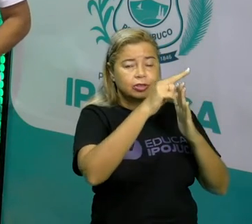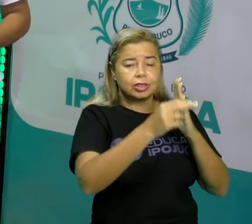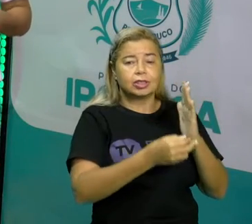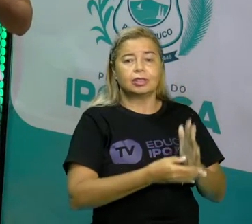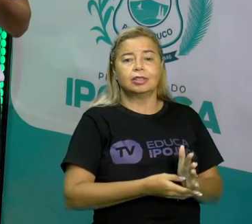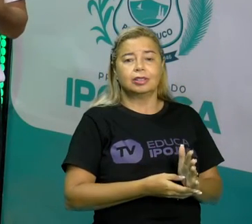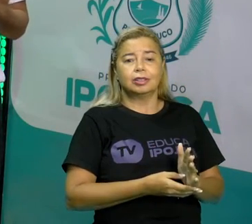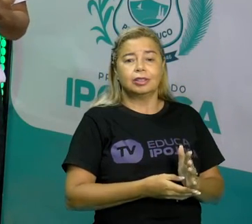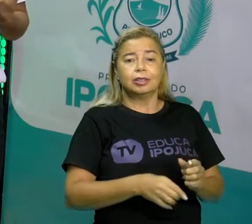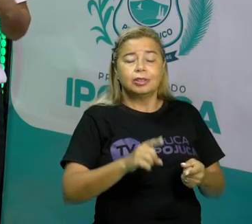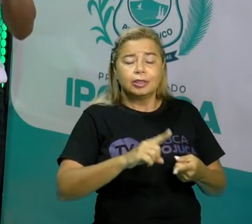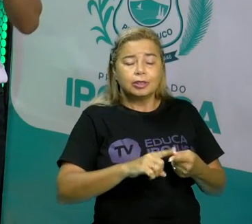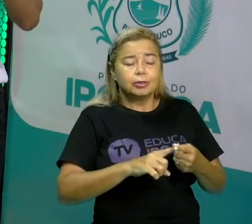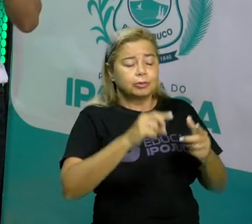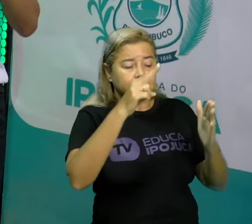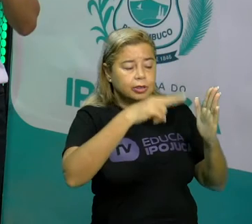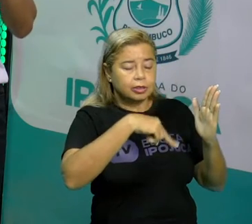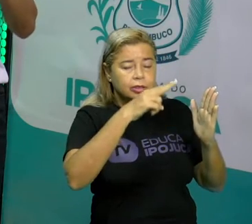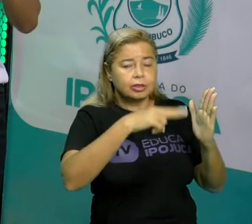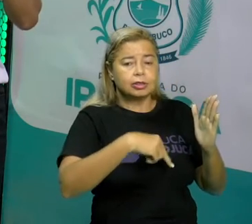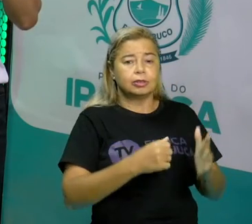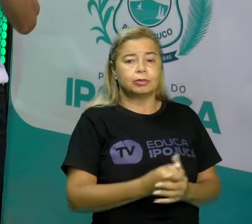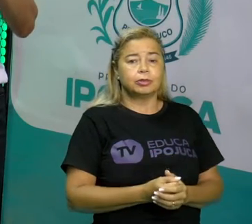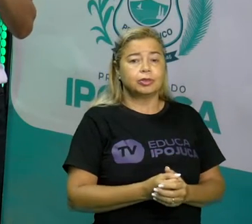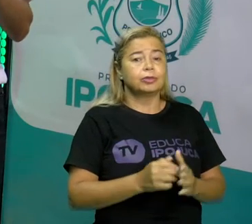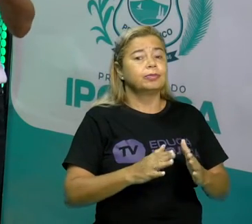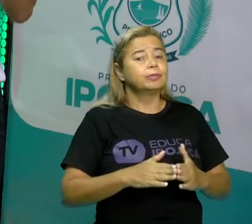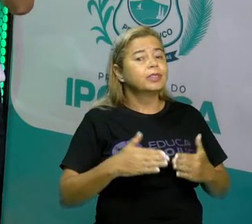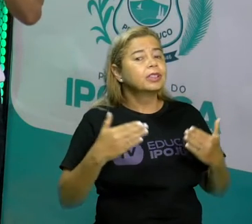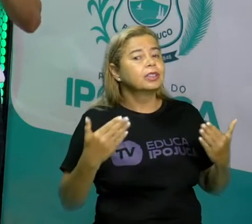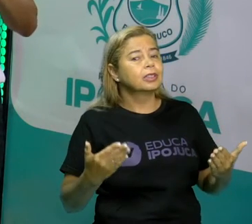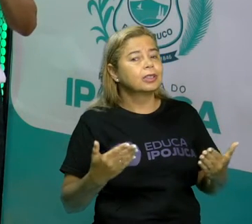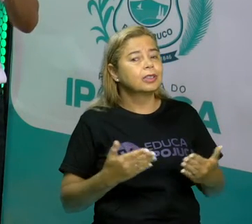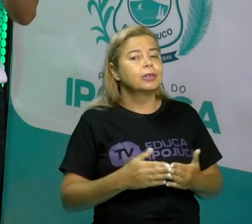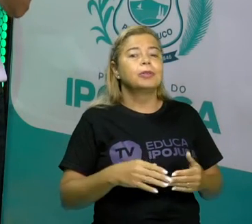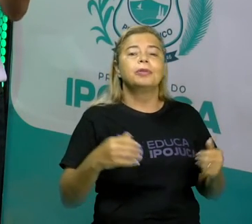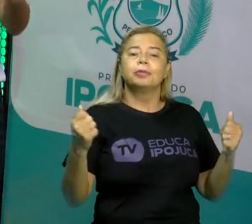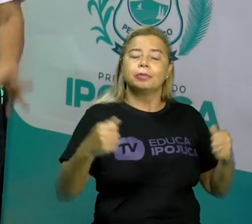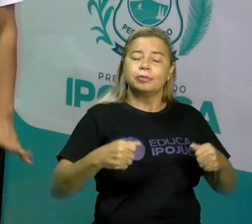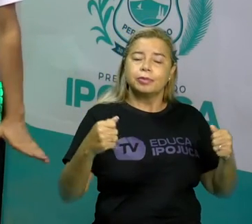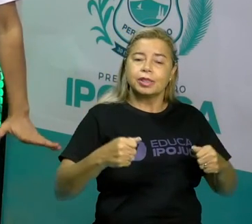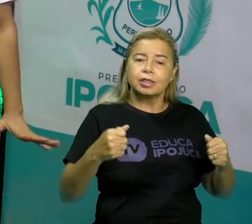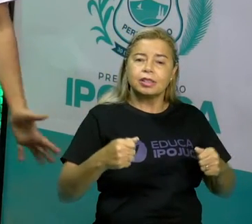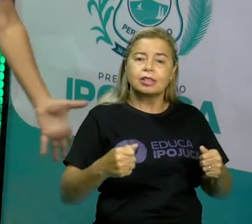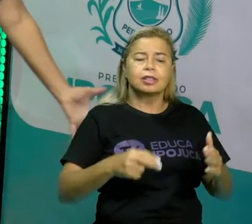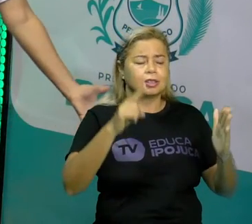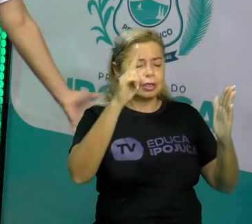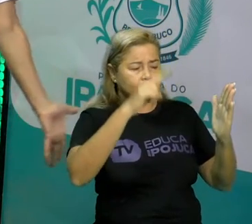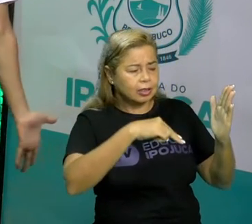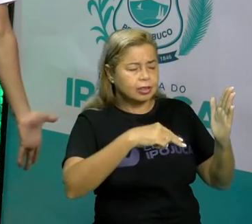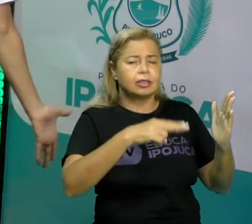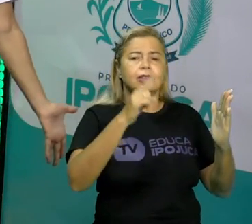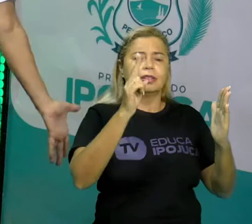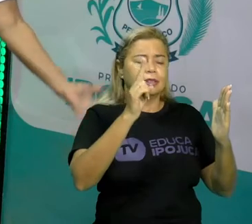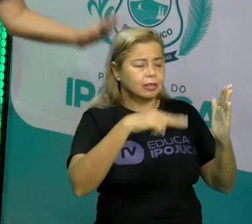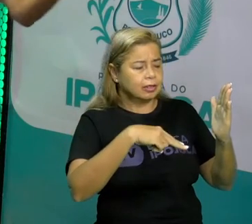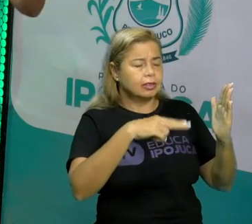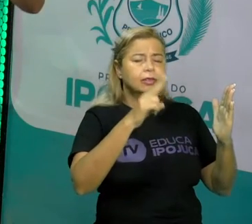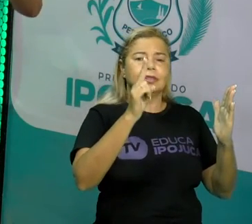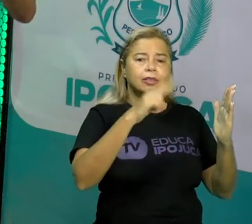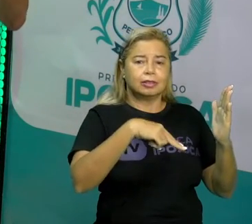lendo. Para isso, é importante que você leia e releia várias vezes aquilo que a gente